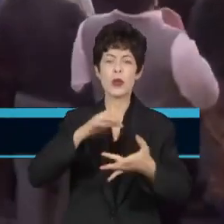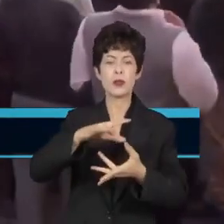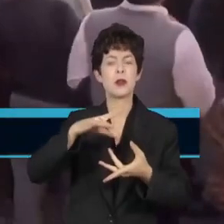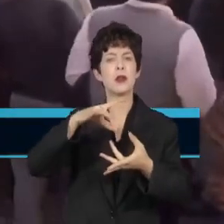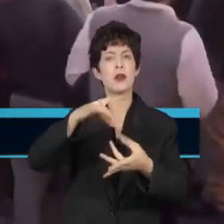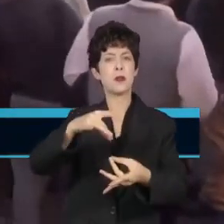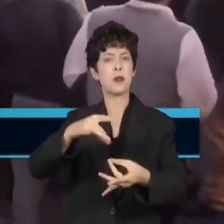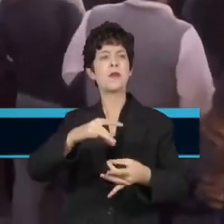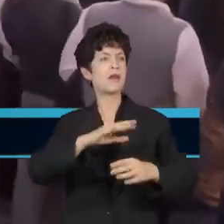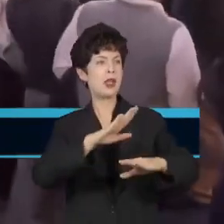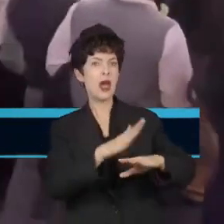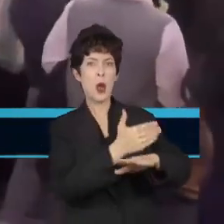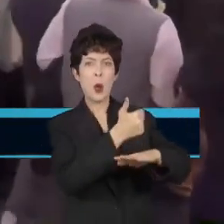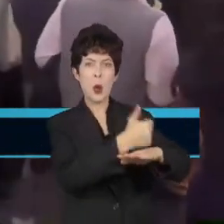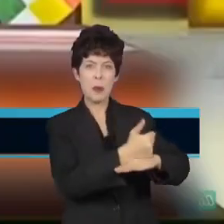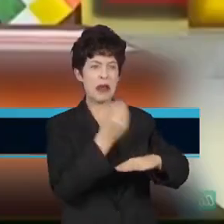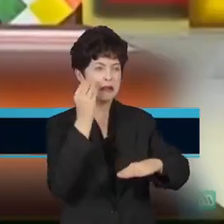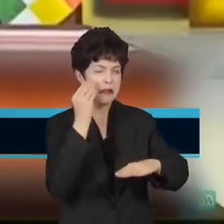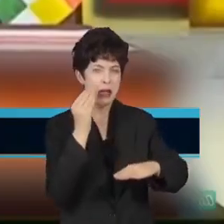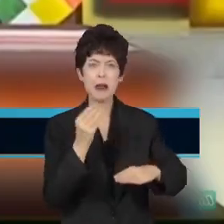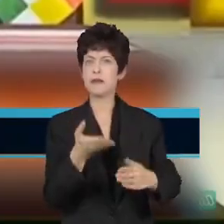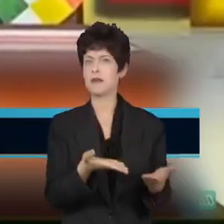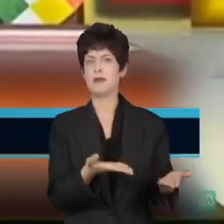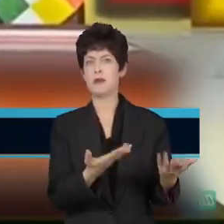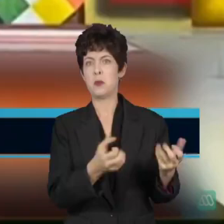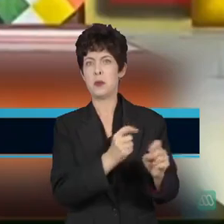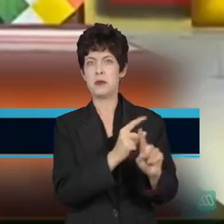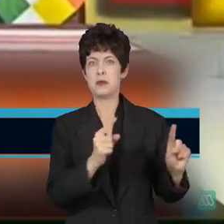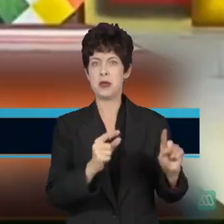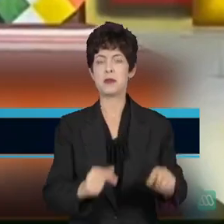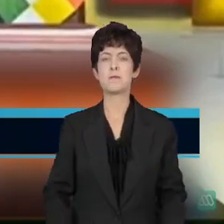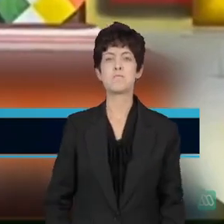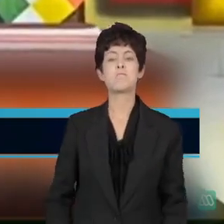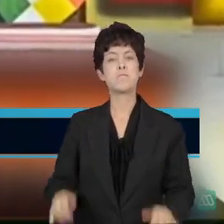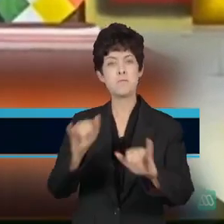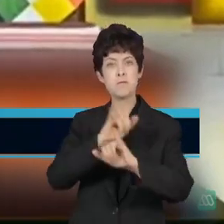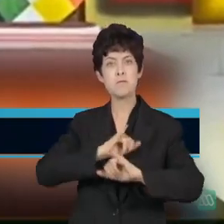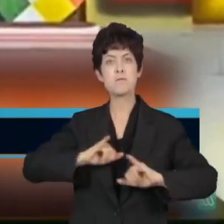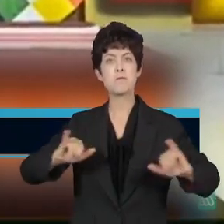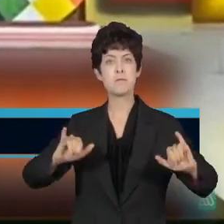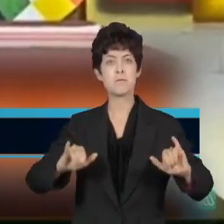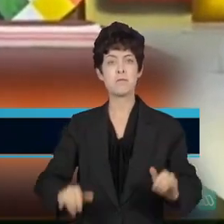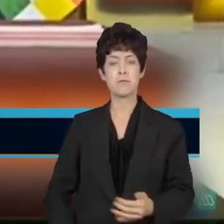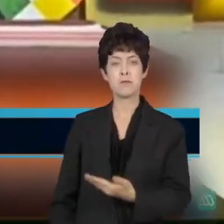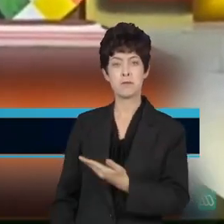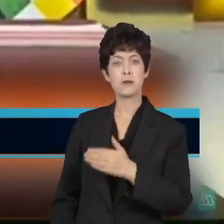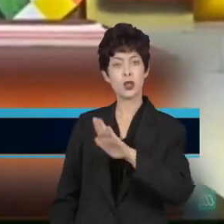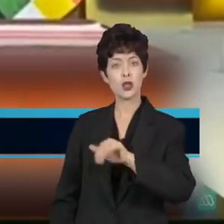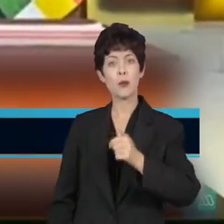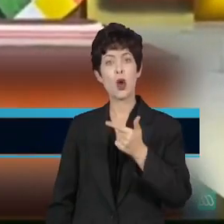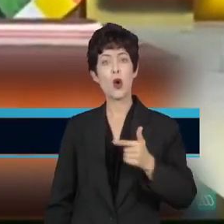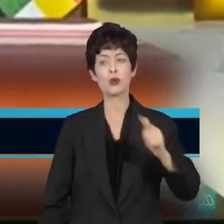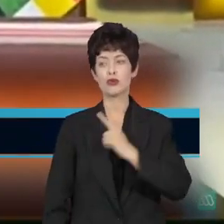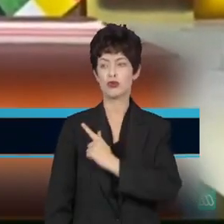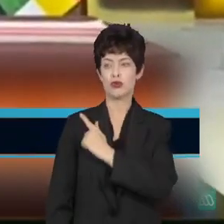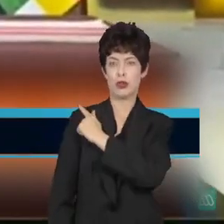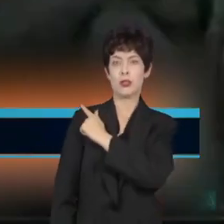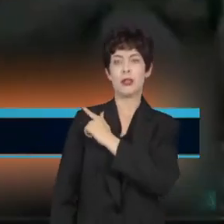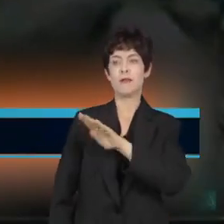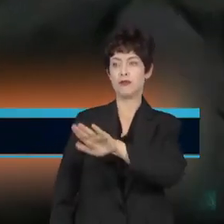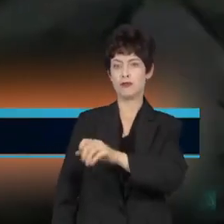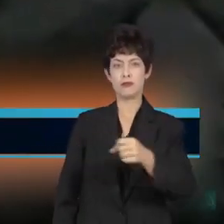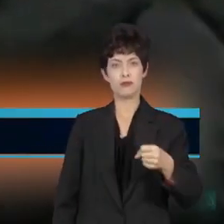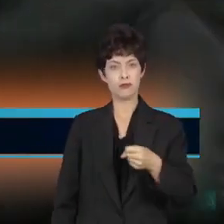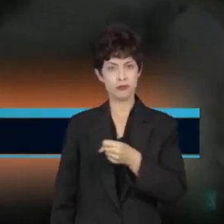da tentativa de golpe do general Zúñiga. Em pronunciamento à nação, Arce nomeou outro general para o alto comando do